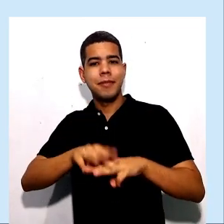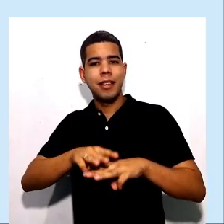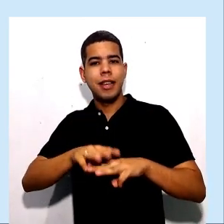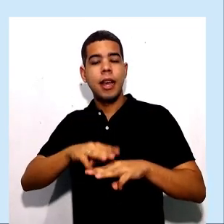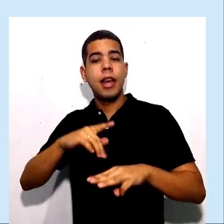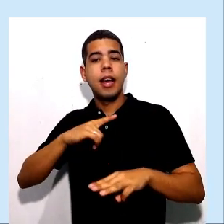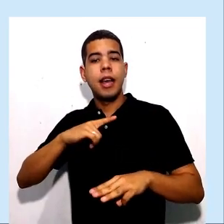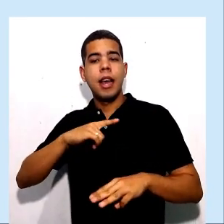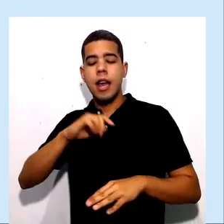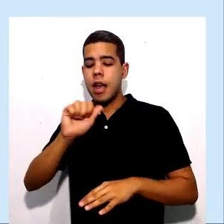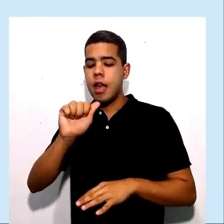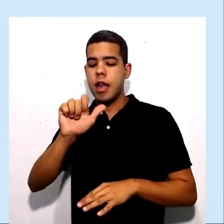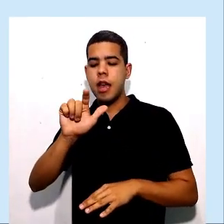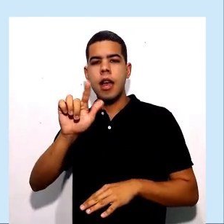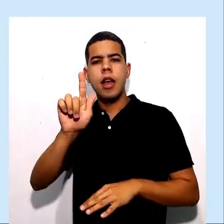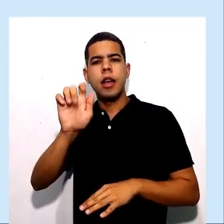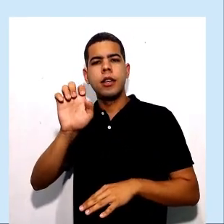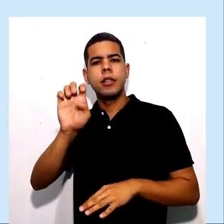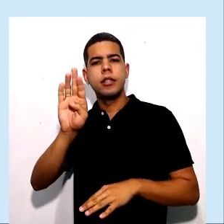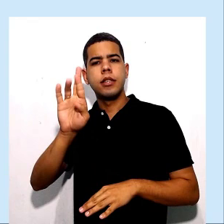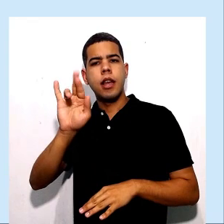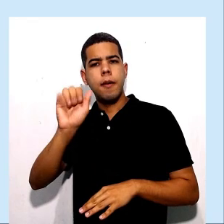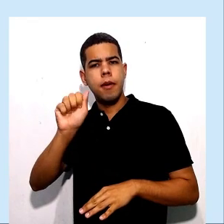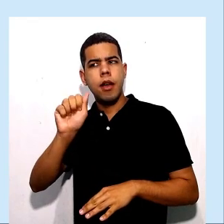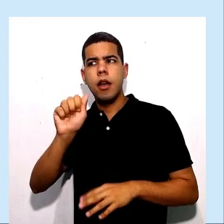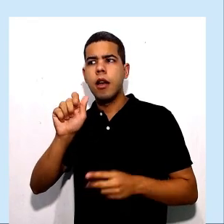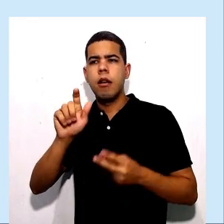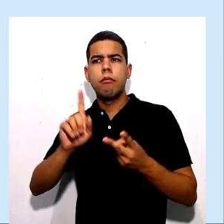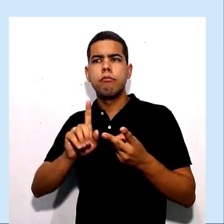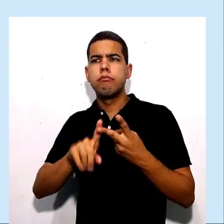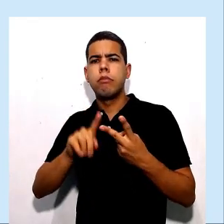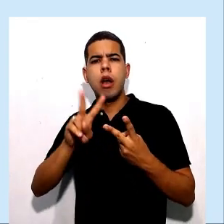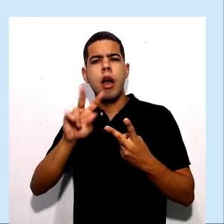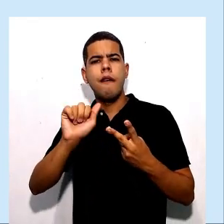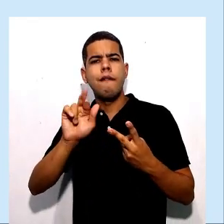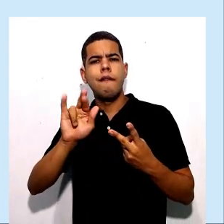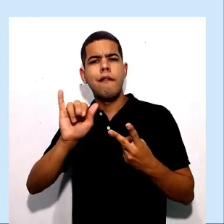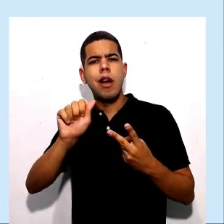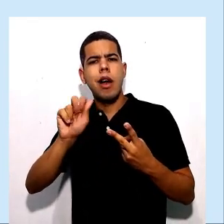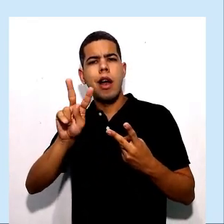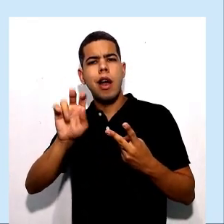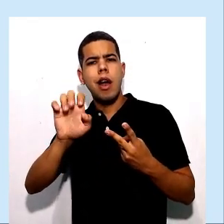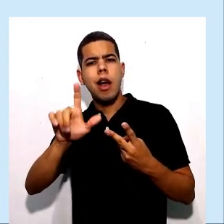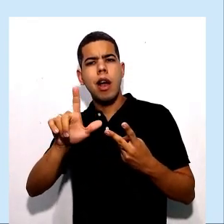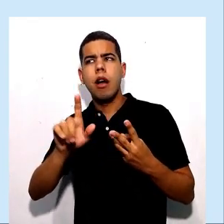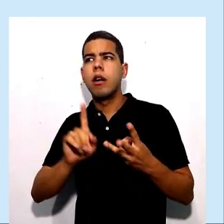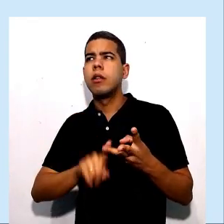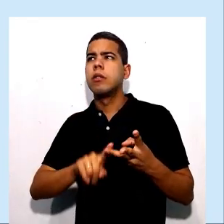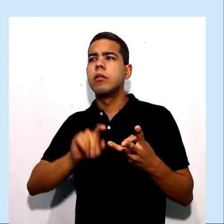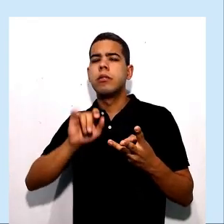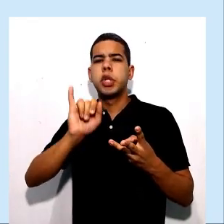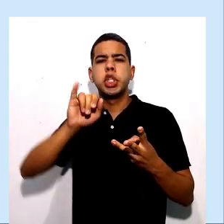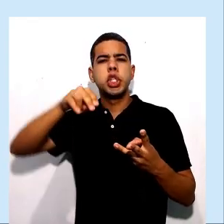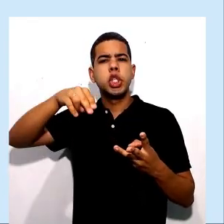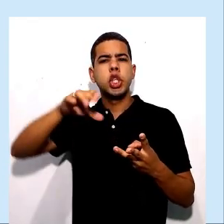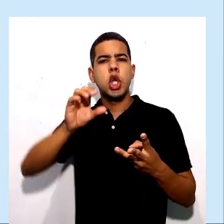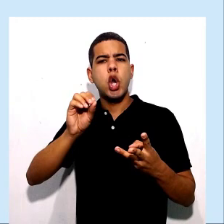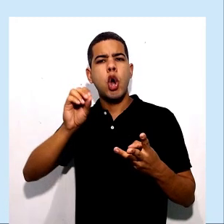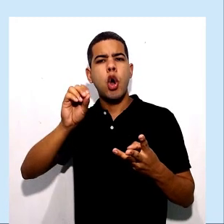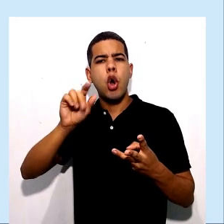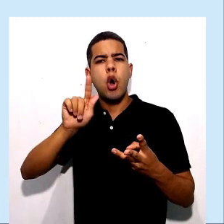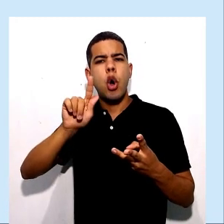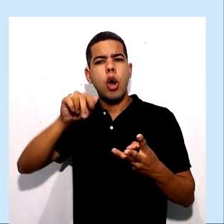matemática, linguagem algébrica, variável e incógnita. Mas você irá entender